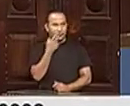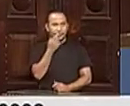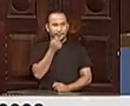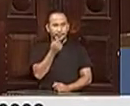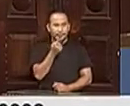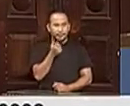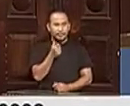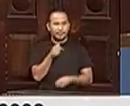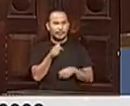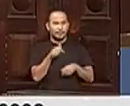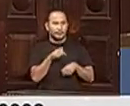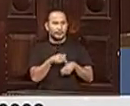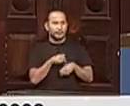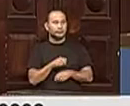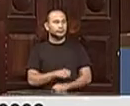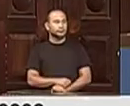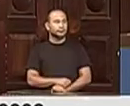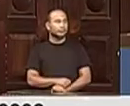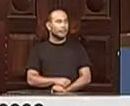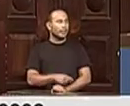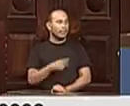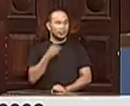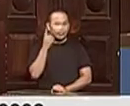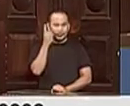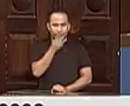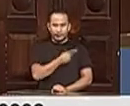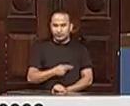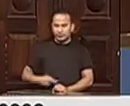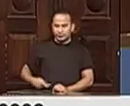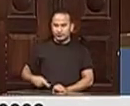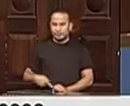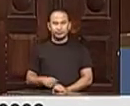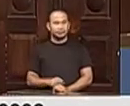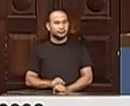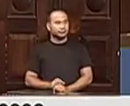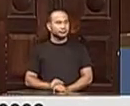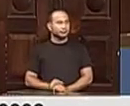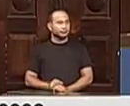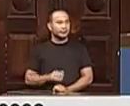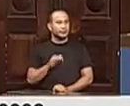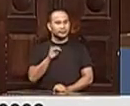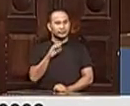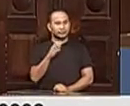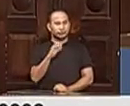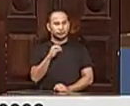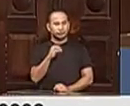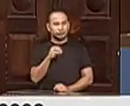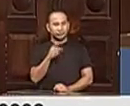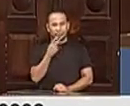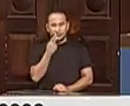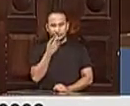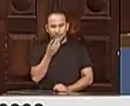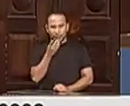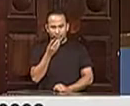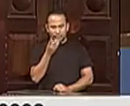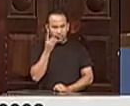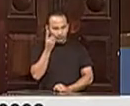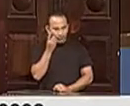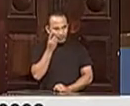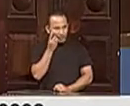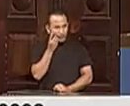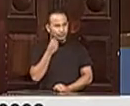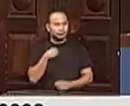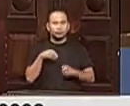tempo, deputada Fatinha, que preside essa sessão. Deputados,